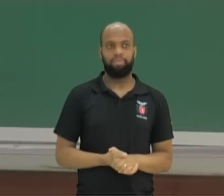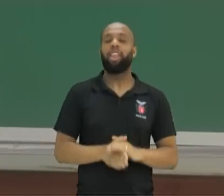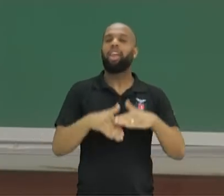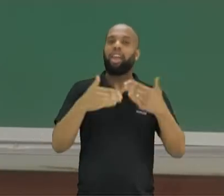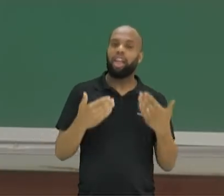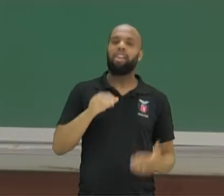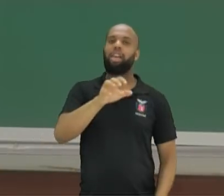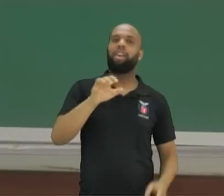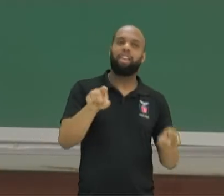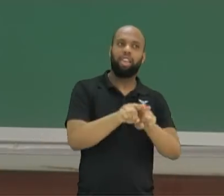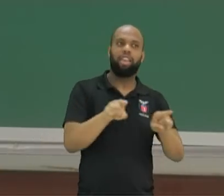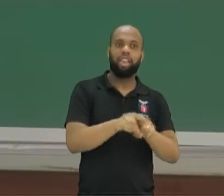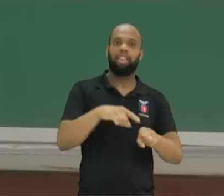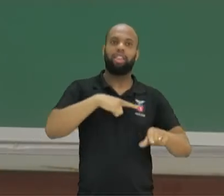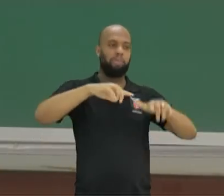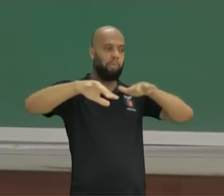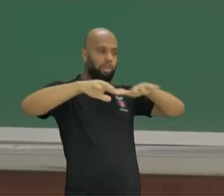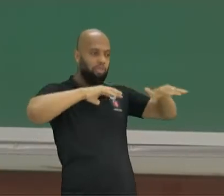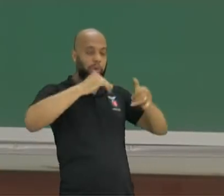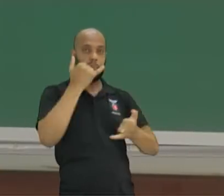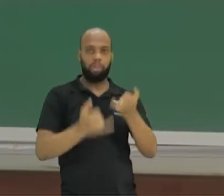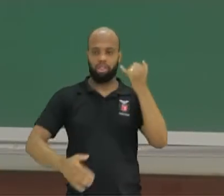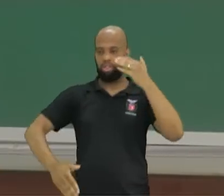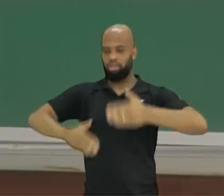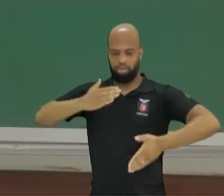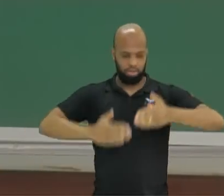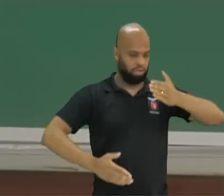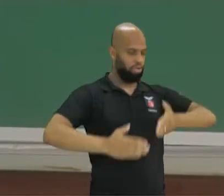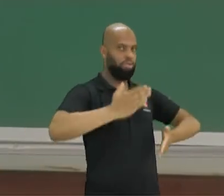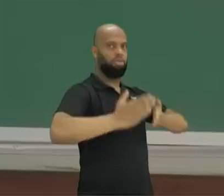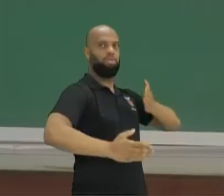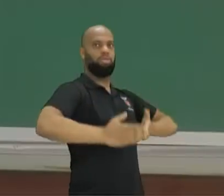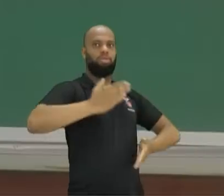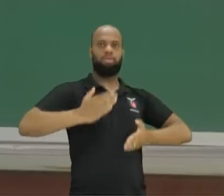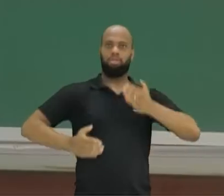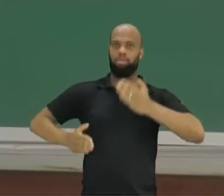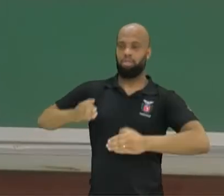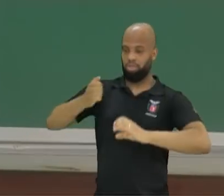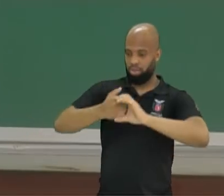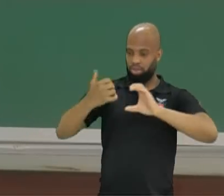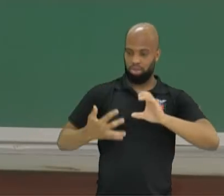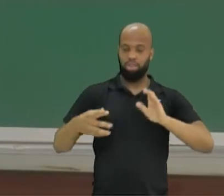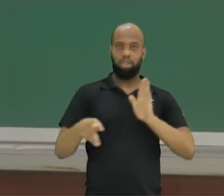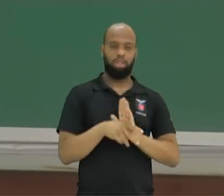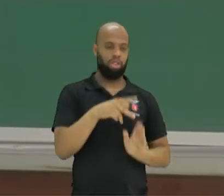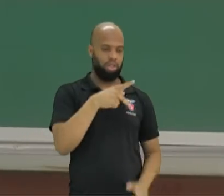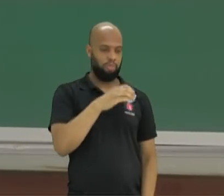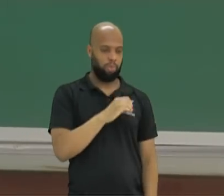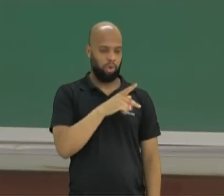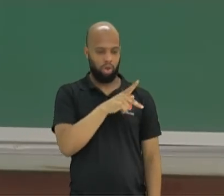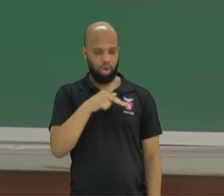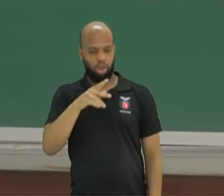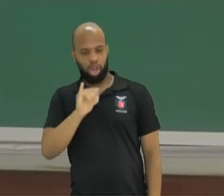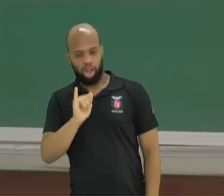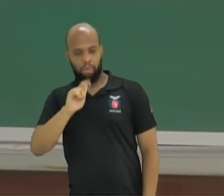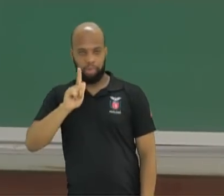Assim também como, né, os movimentos robóticos são a principal característica do nosso pop,